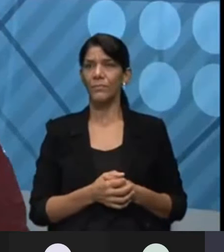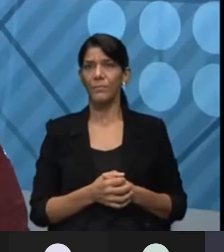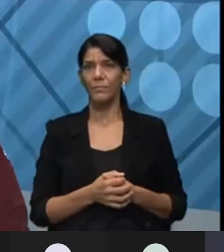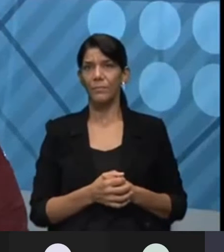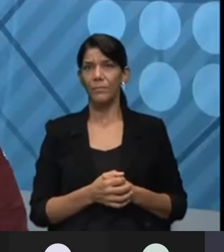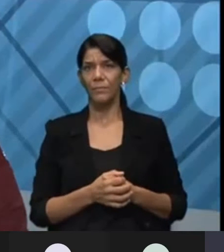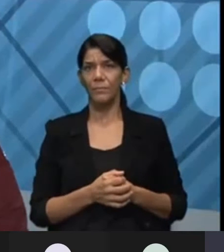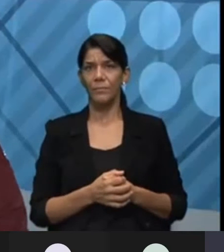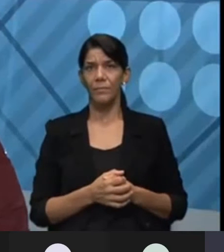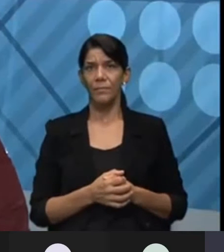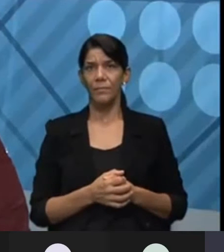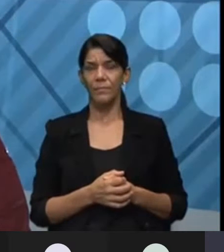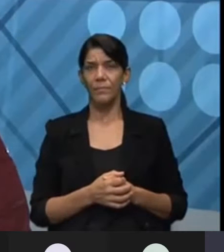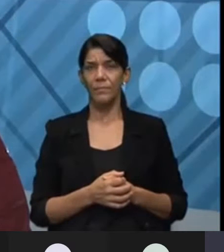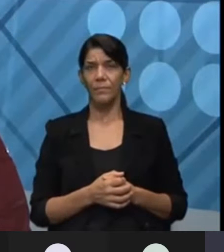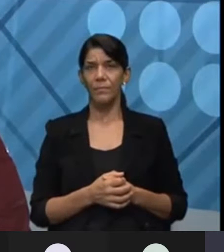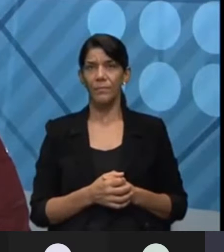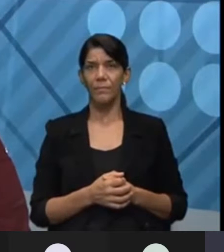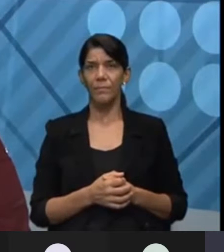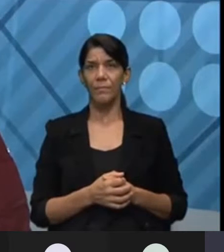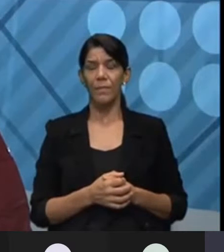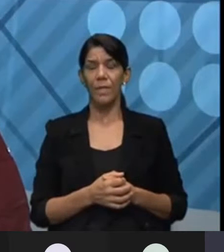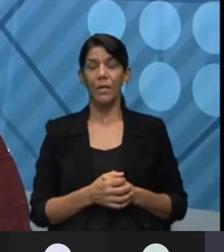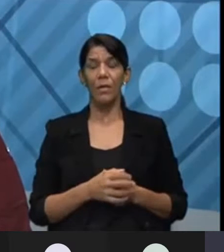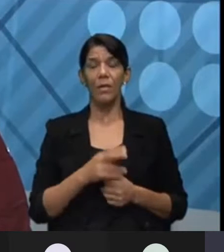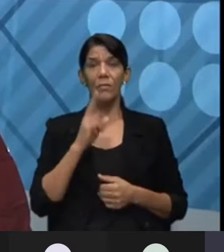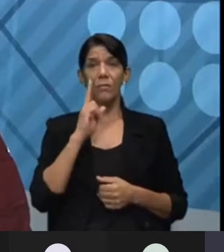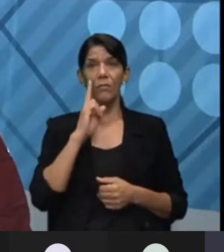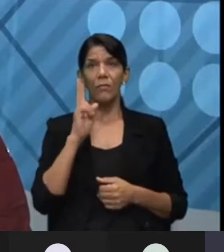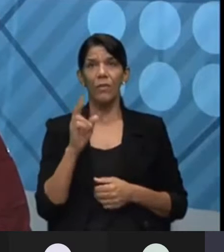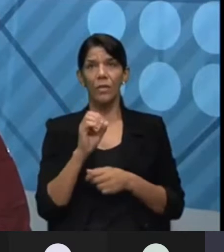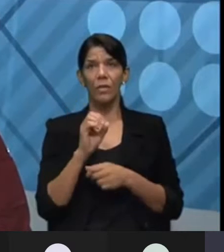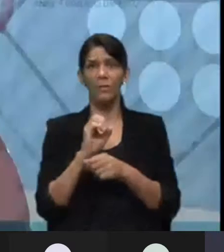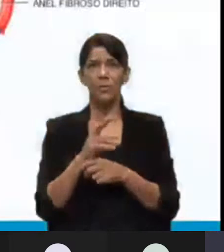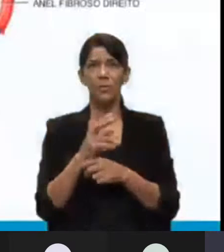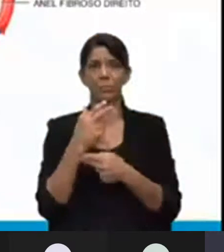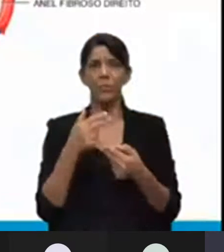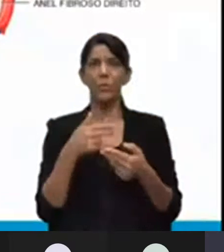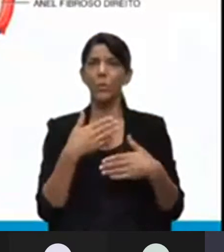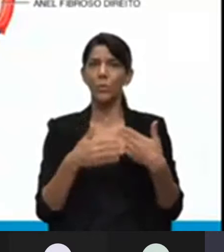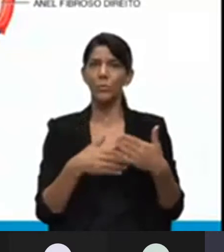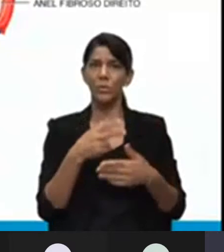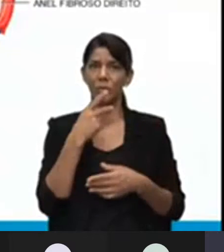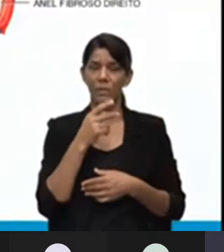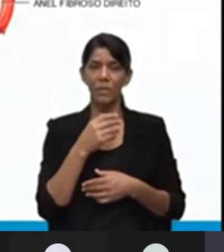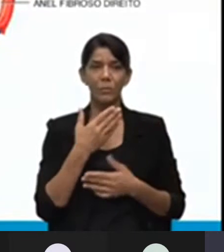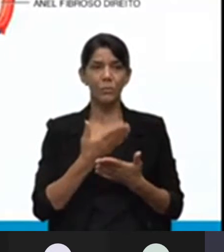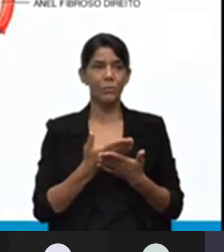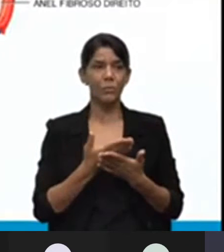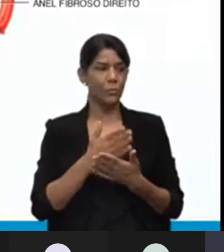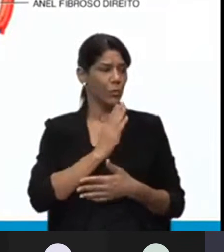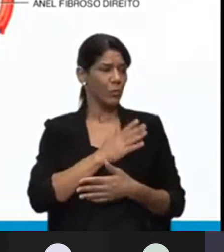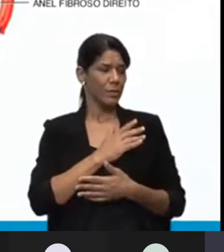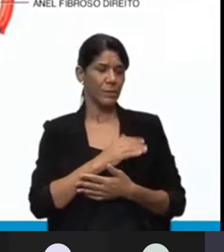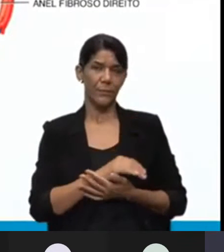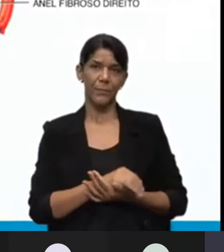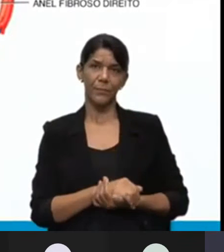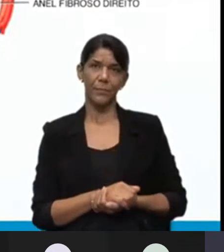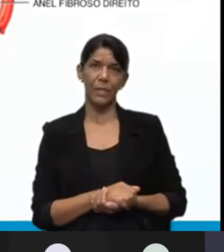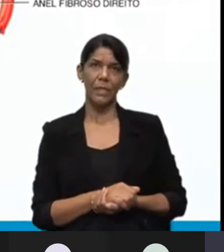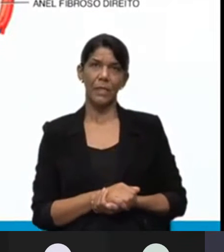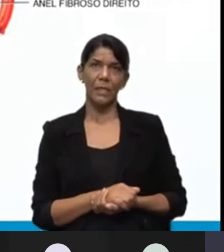ok? Então, continuando aí a falar do coração, vamos lá ao nosso slide, então, para a gente continuar um pouquinho da anatomia do coração.